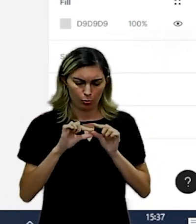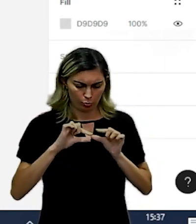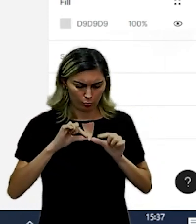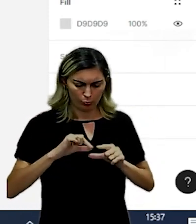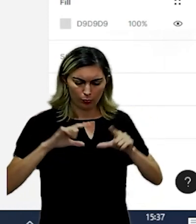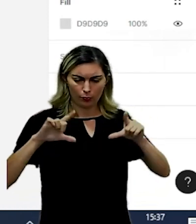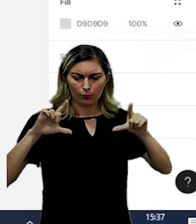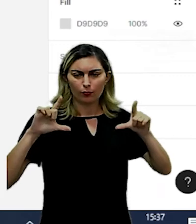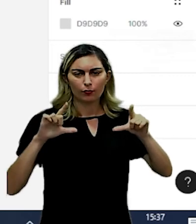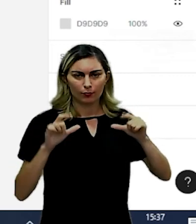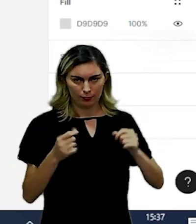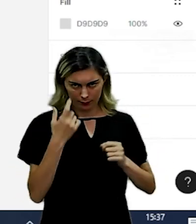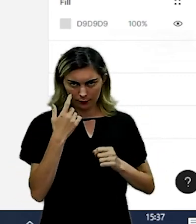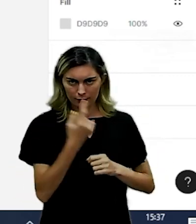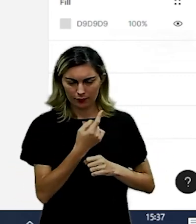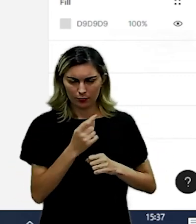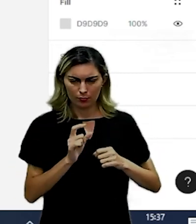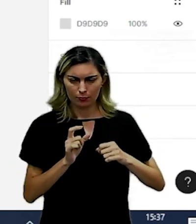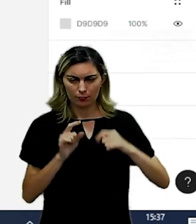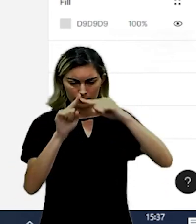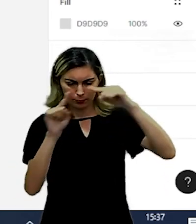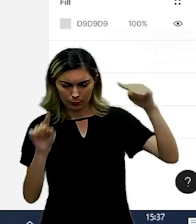ele altera para mim todas as minhas bordas